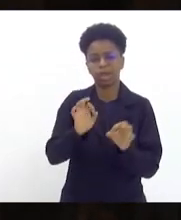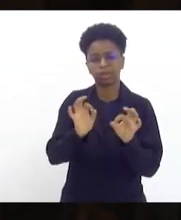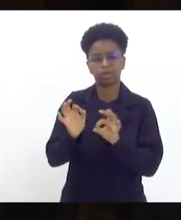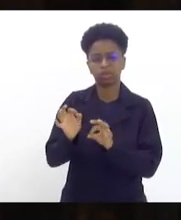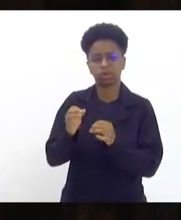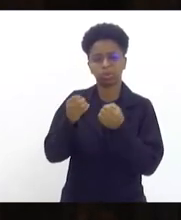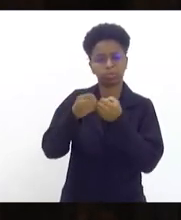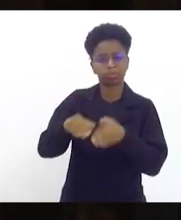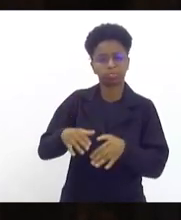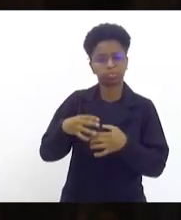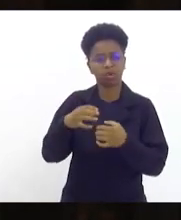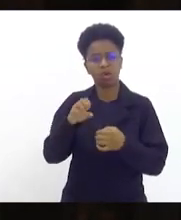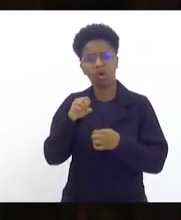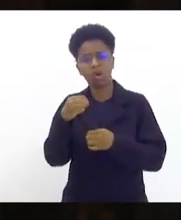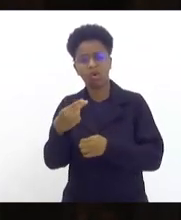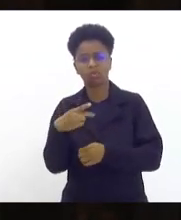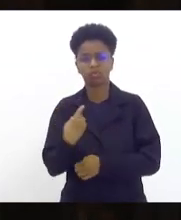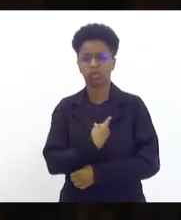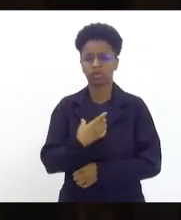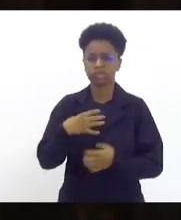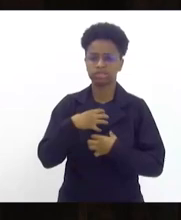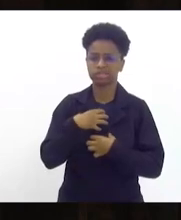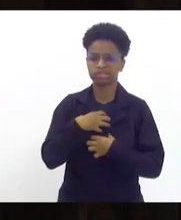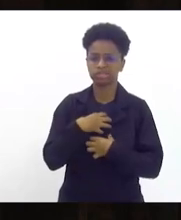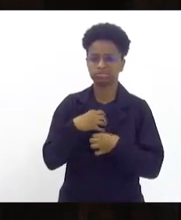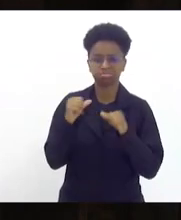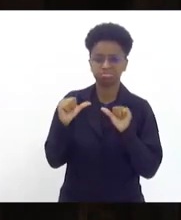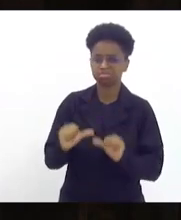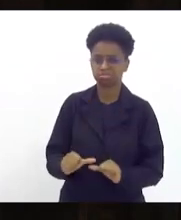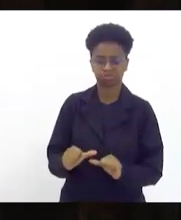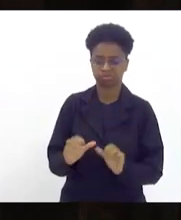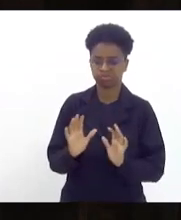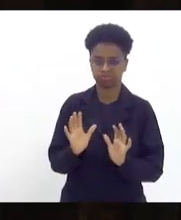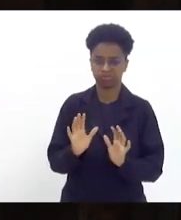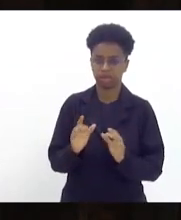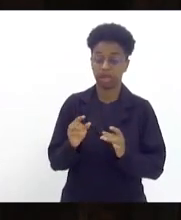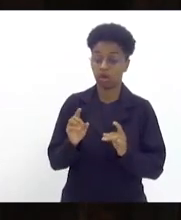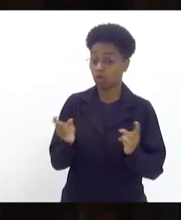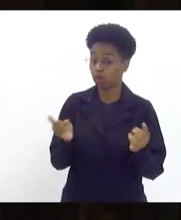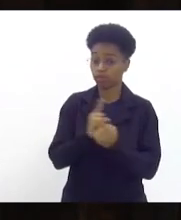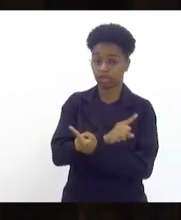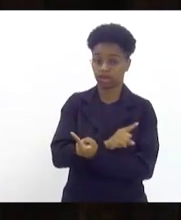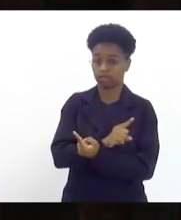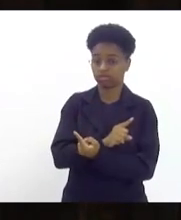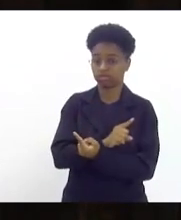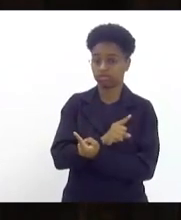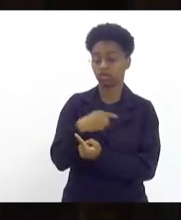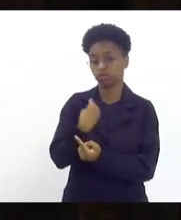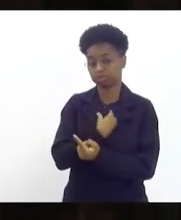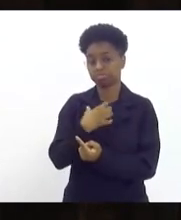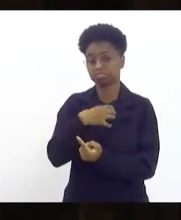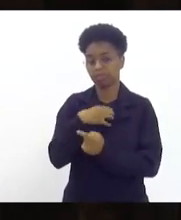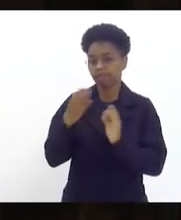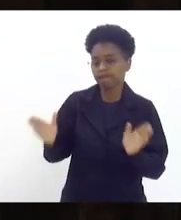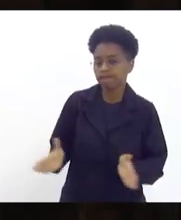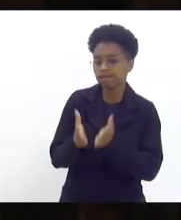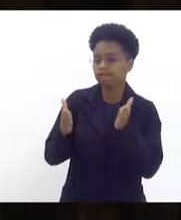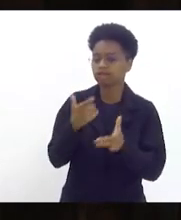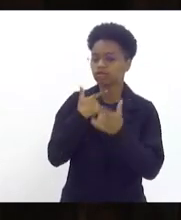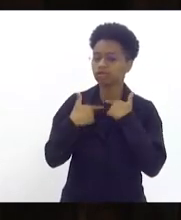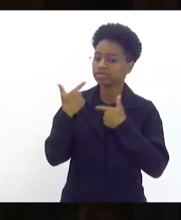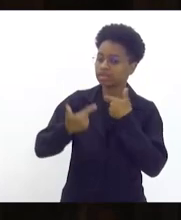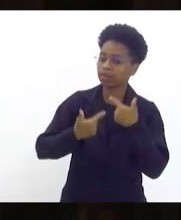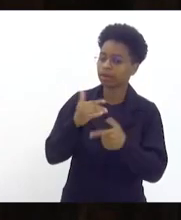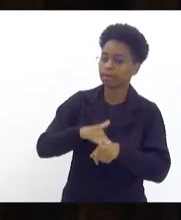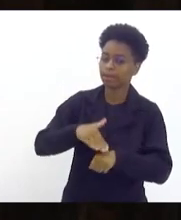qualquer sentimento que nós servidores possamos vir a ter isso muito pelo contrário nos fomenta ali a vontade de trabalhar mais